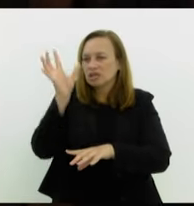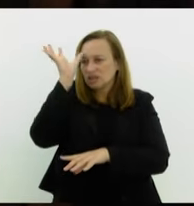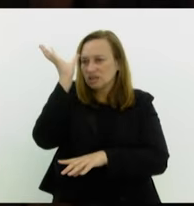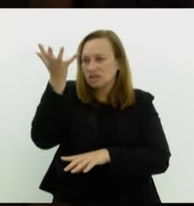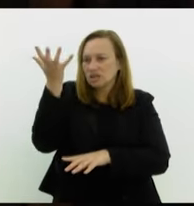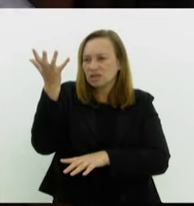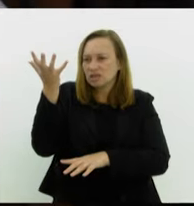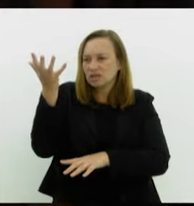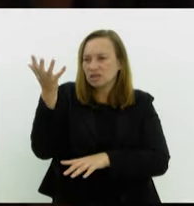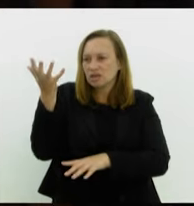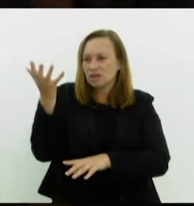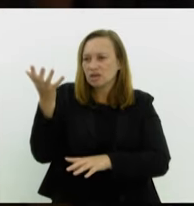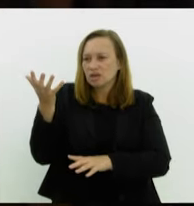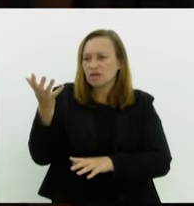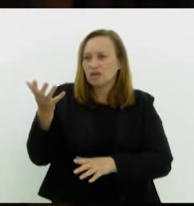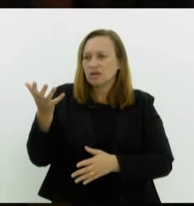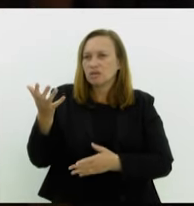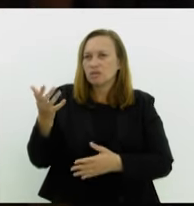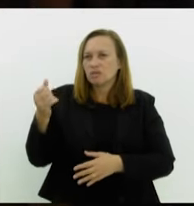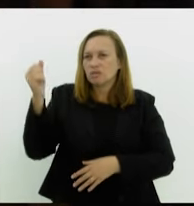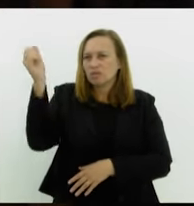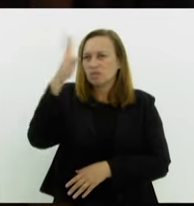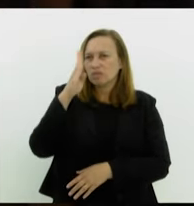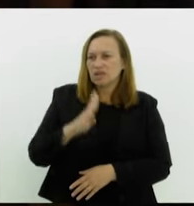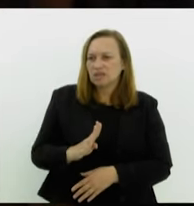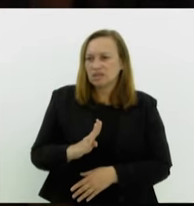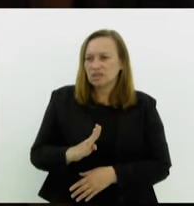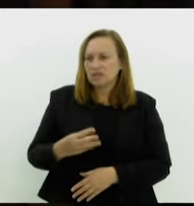democracia a democracia